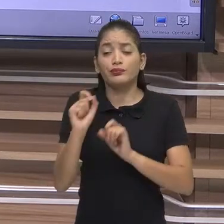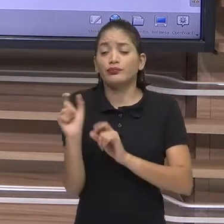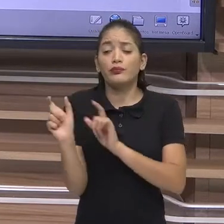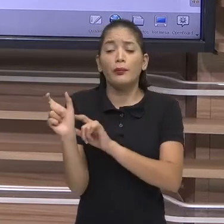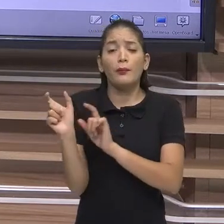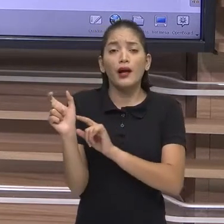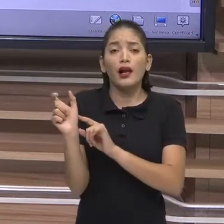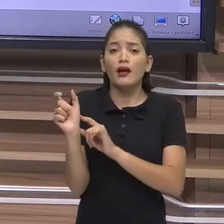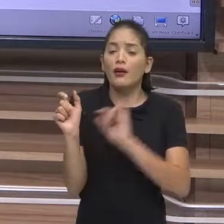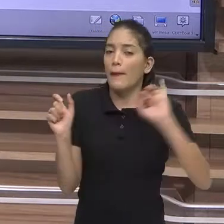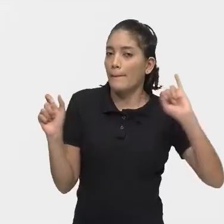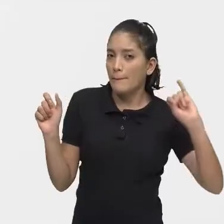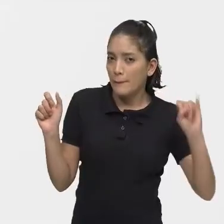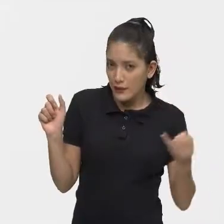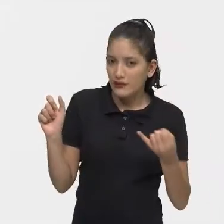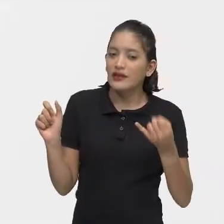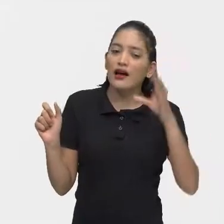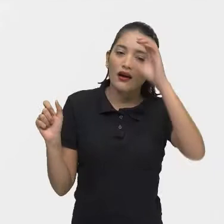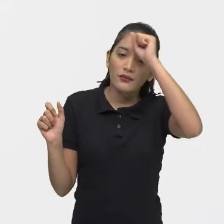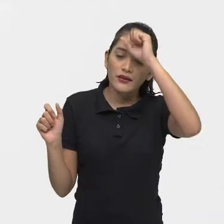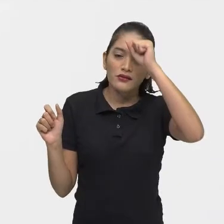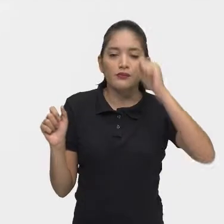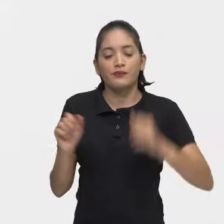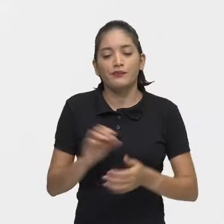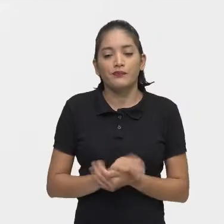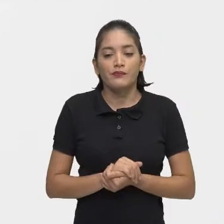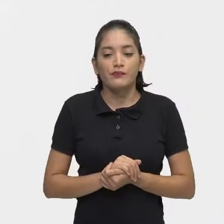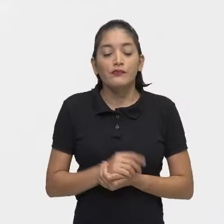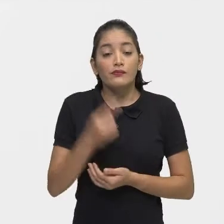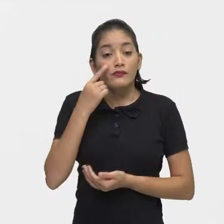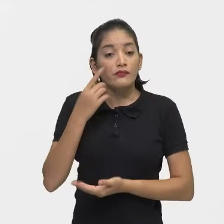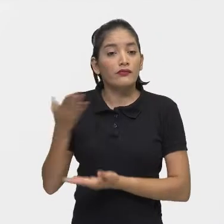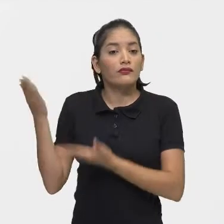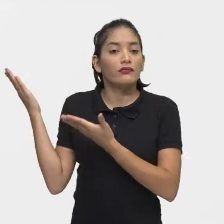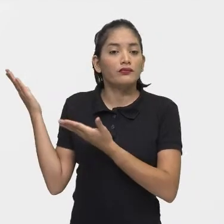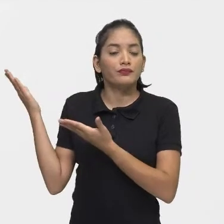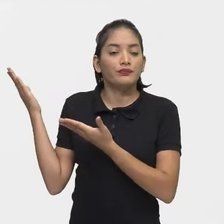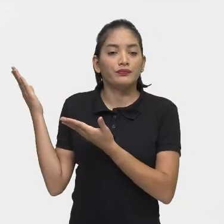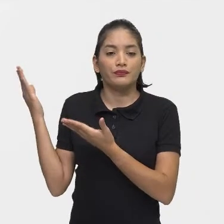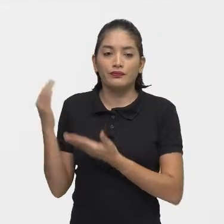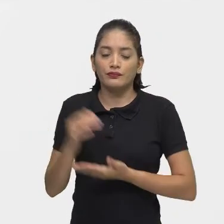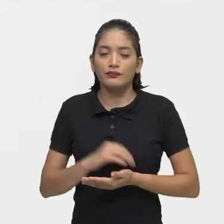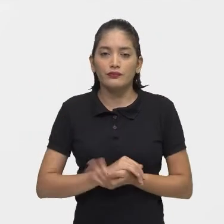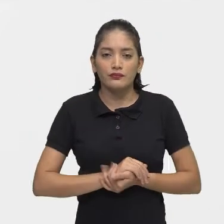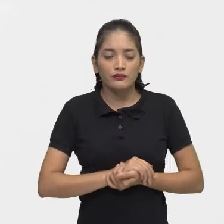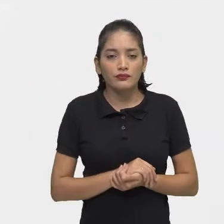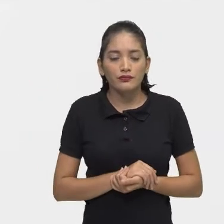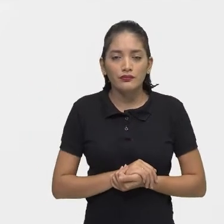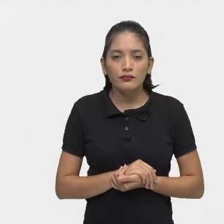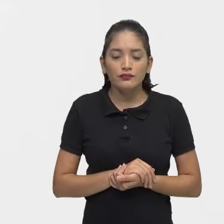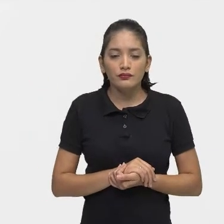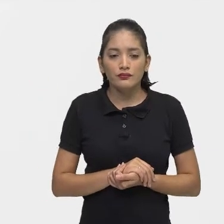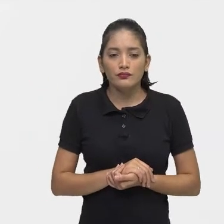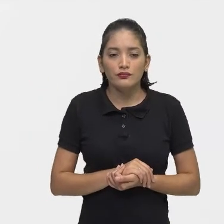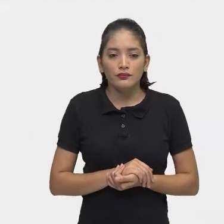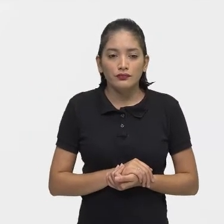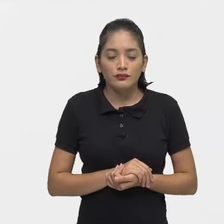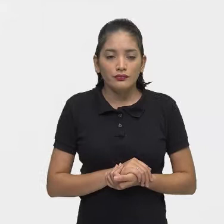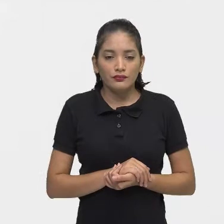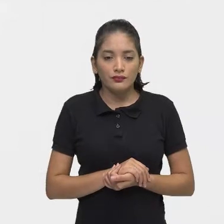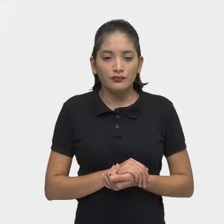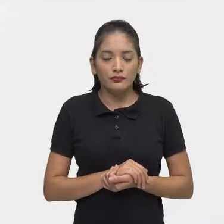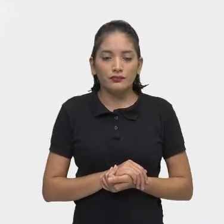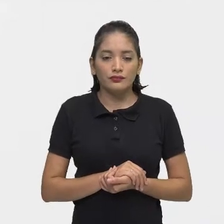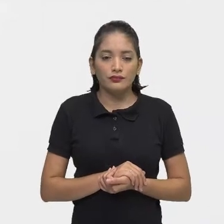que nós podemos aproveitar, ok? Sobre ela. Vejam, it is important to warn you that those